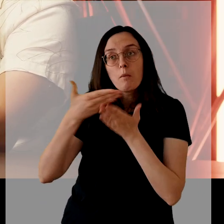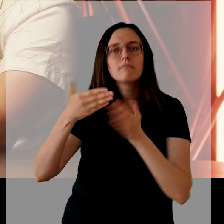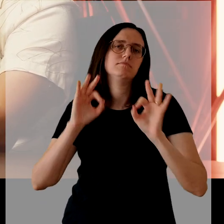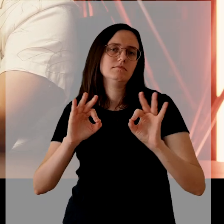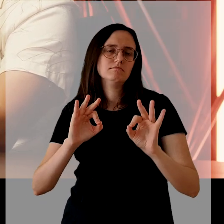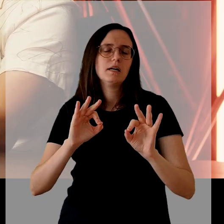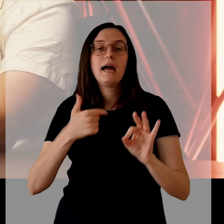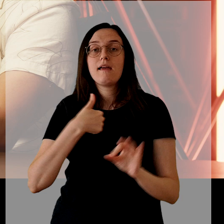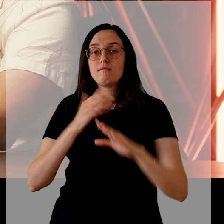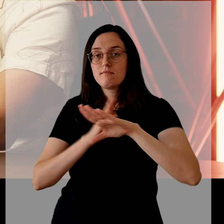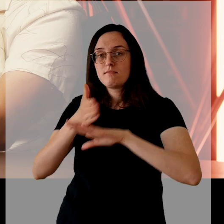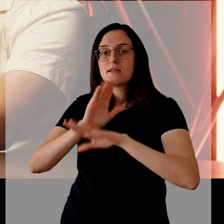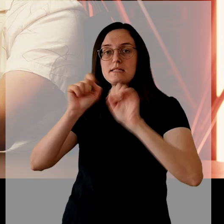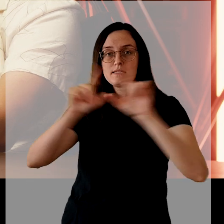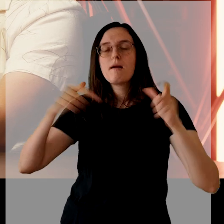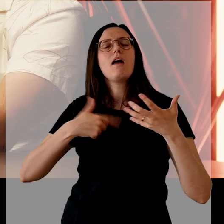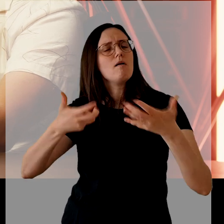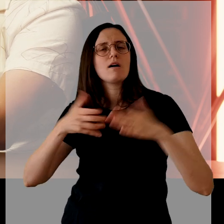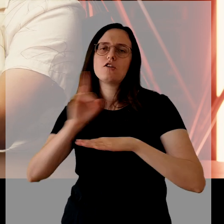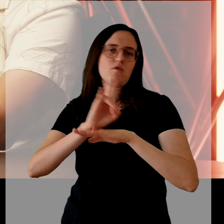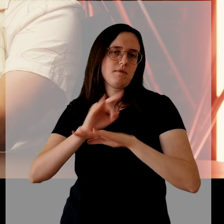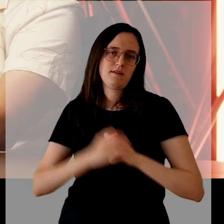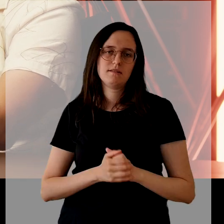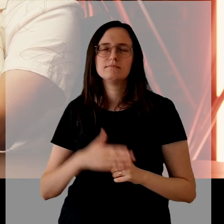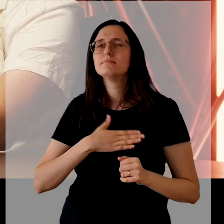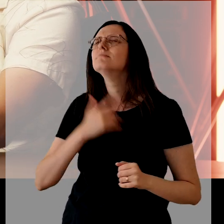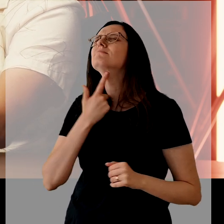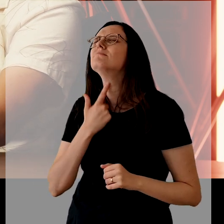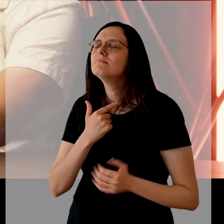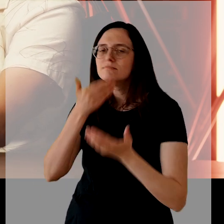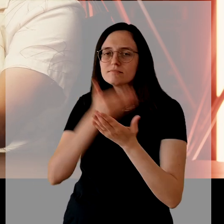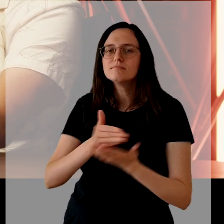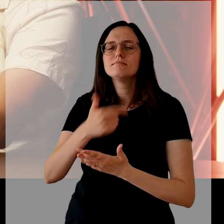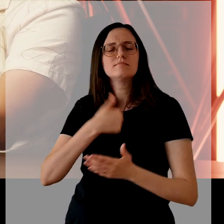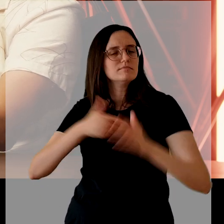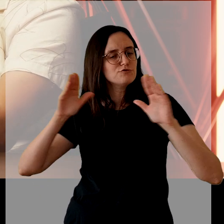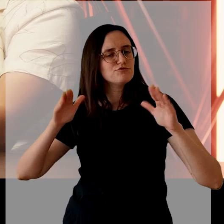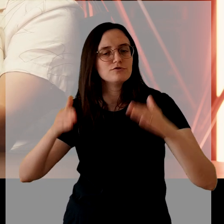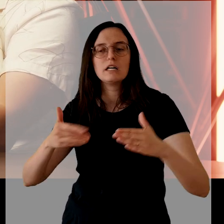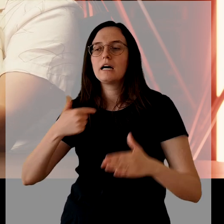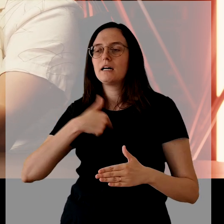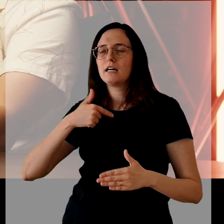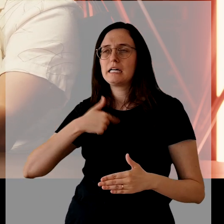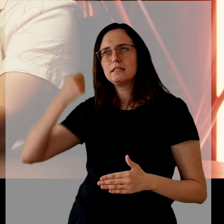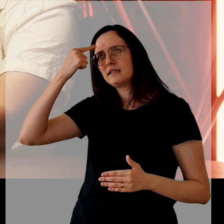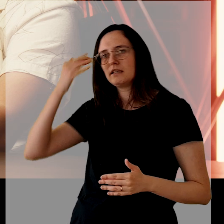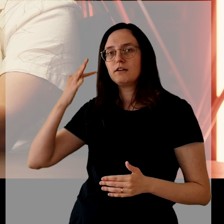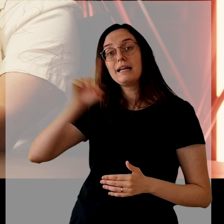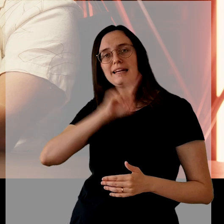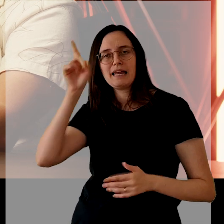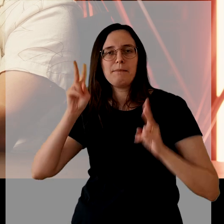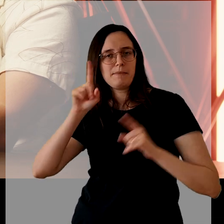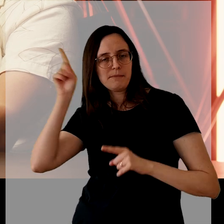Eu entrei no cinema com vontade de fazer documentário. A minha vontade inicial era, eu vou trabalhar... Quando lá em Praga